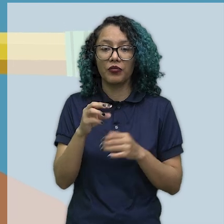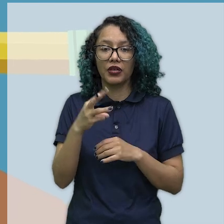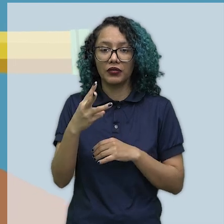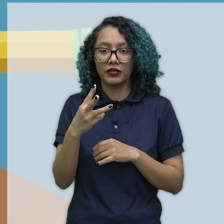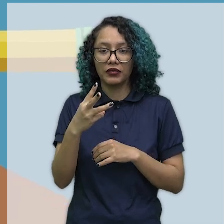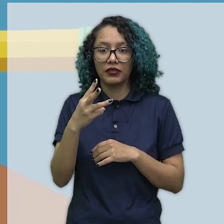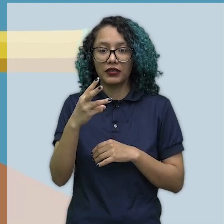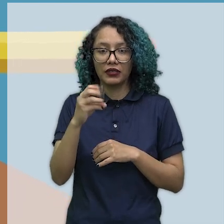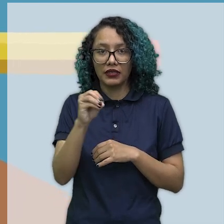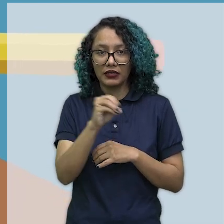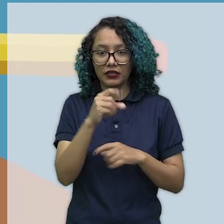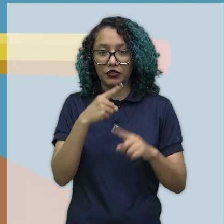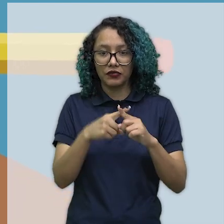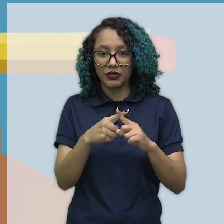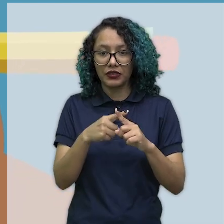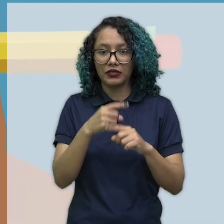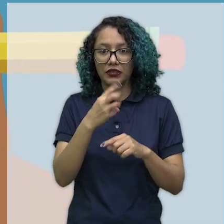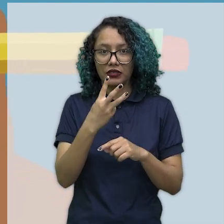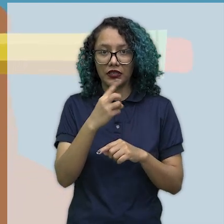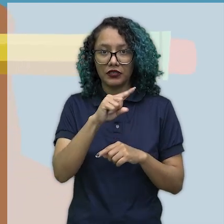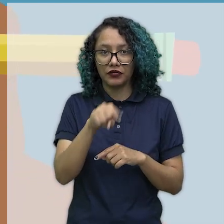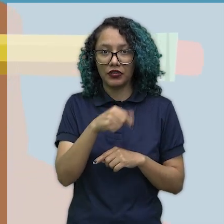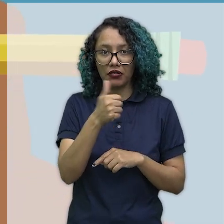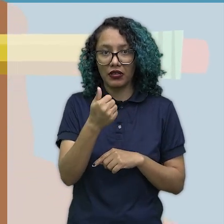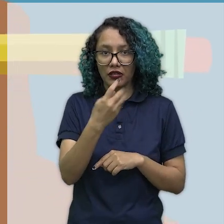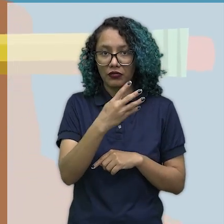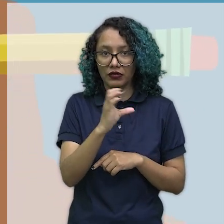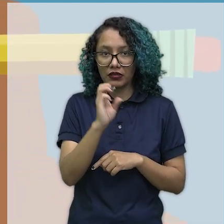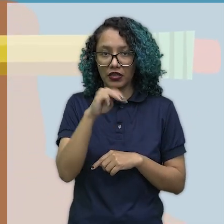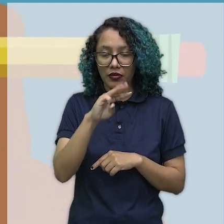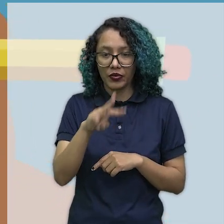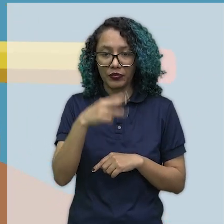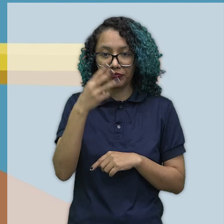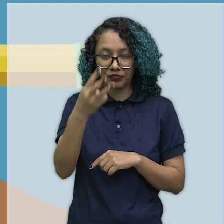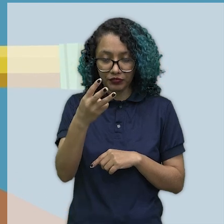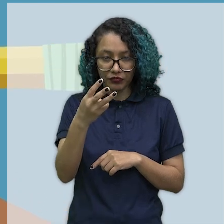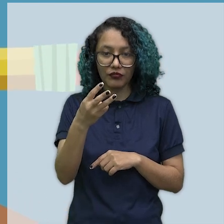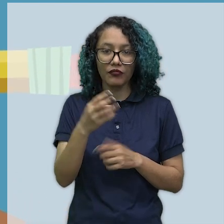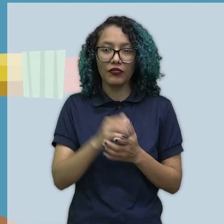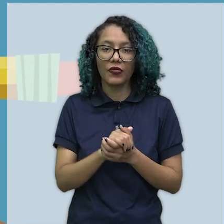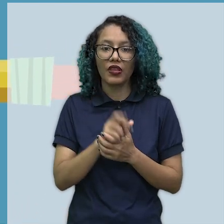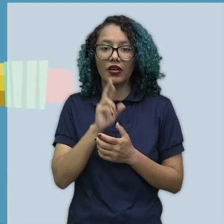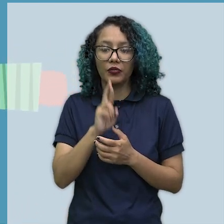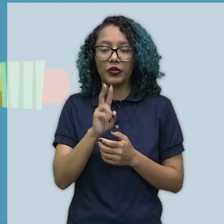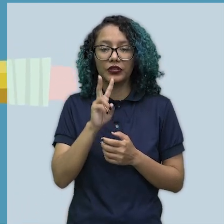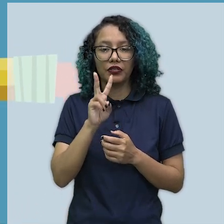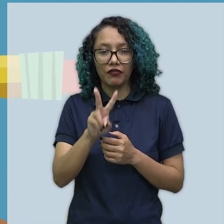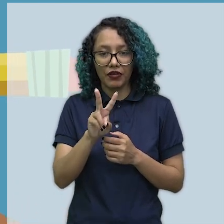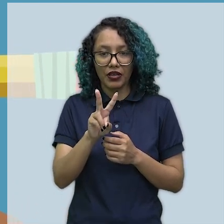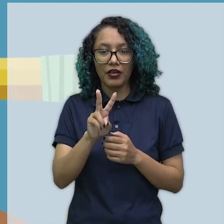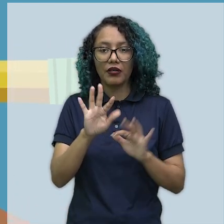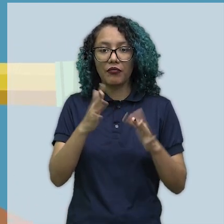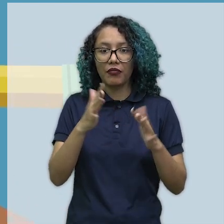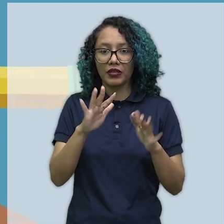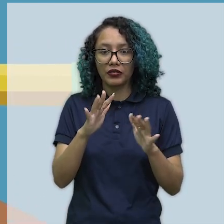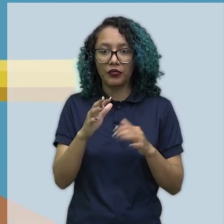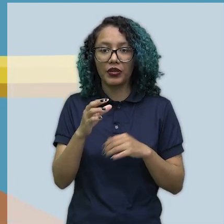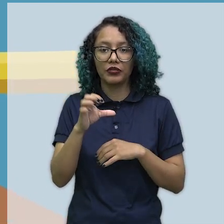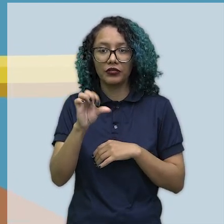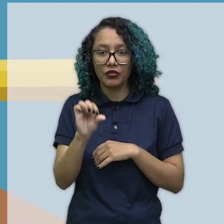300 vezes 3,14 centímetros cúbicos. O valor aproximado de V é